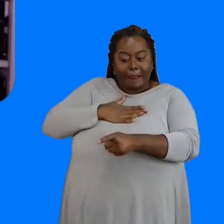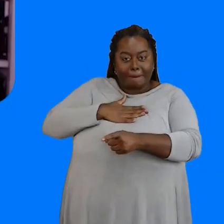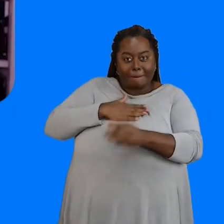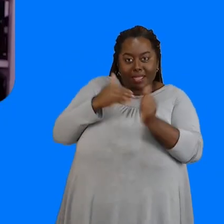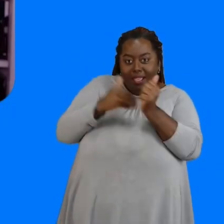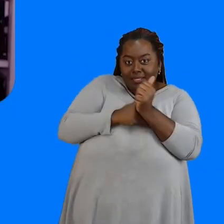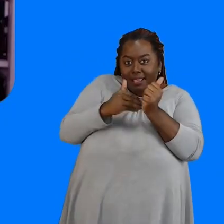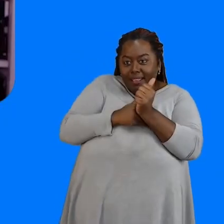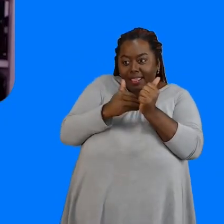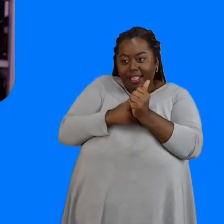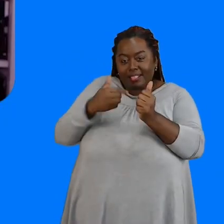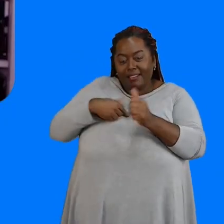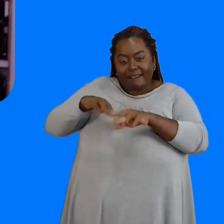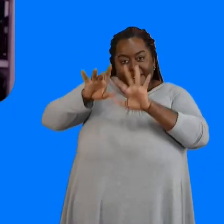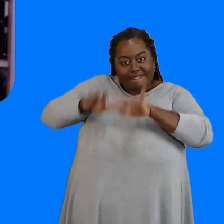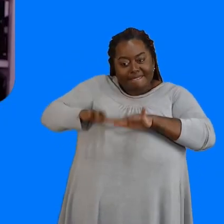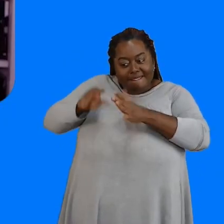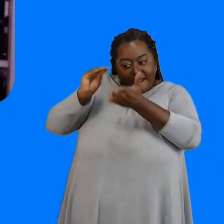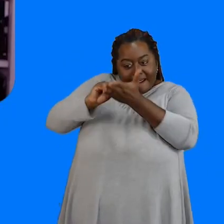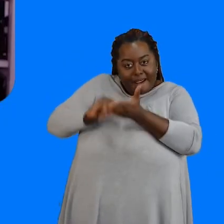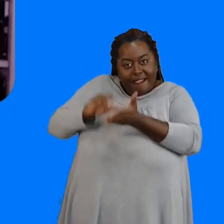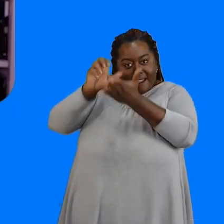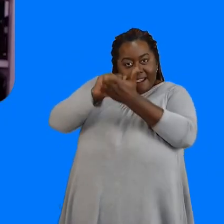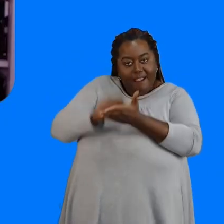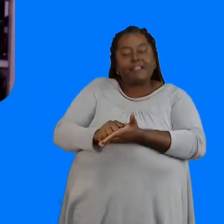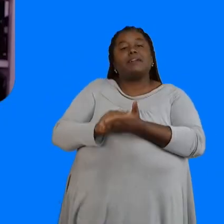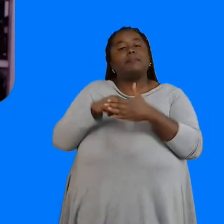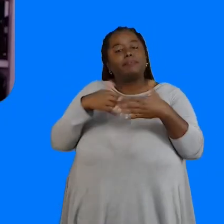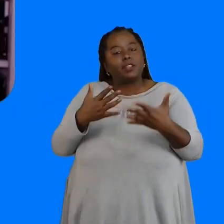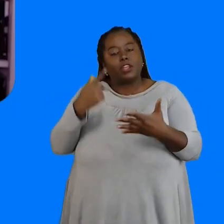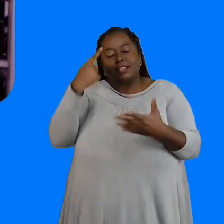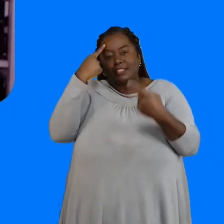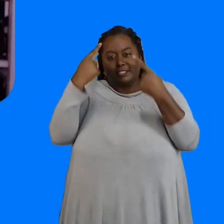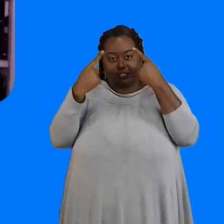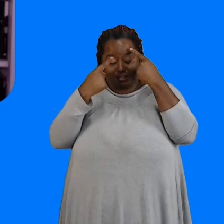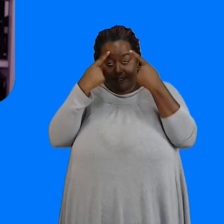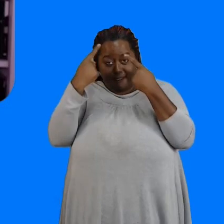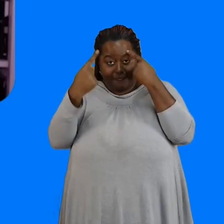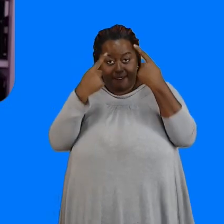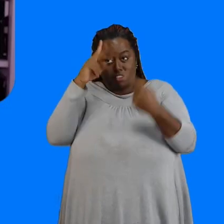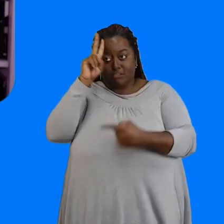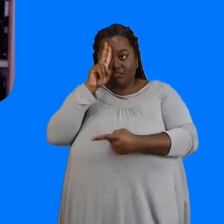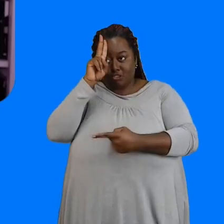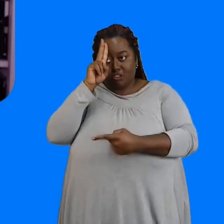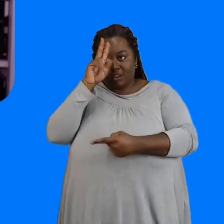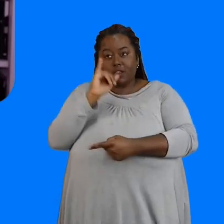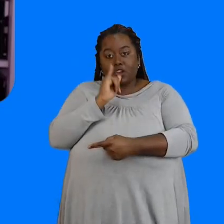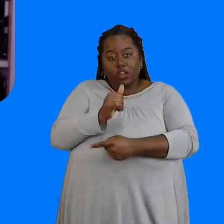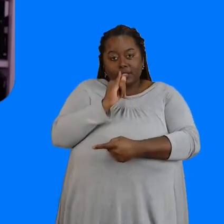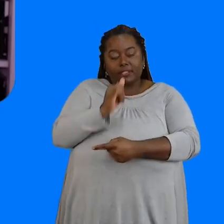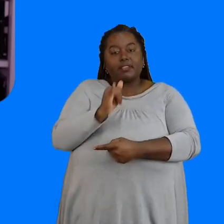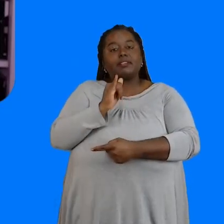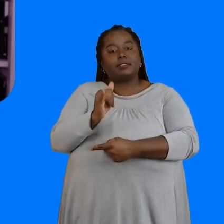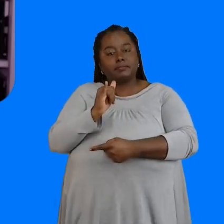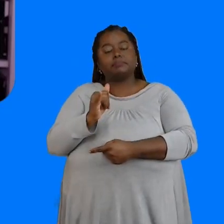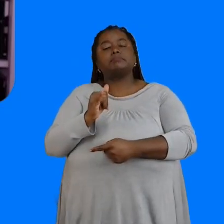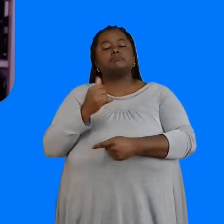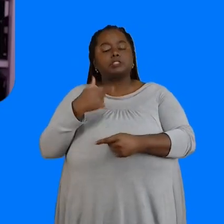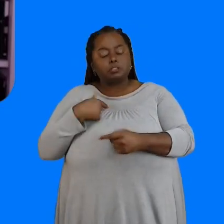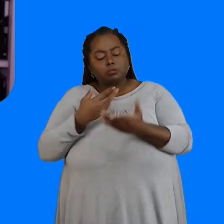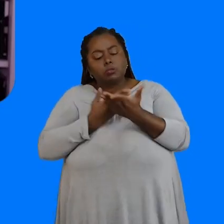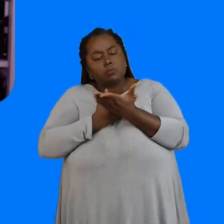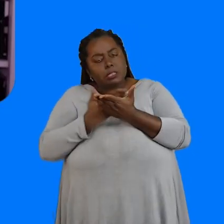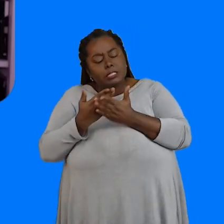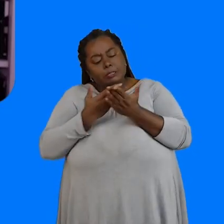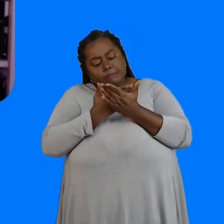então essa ideia de contar histórias eu fui aprofundando, né, explorando o que é que isso significa, e ao